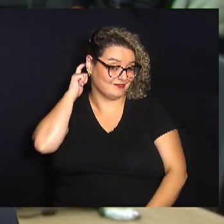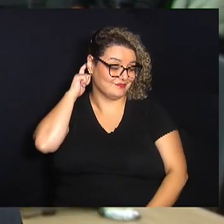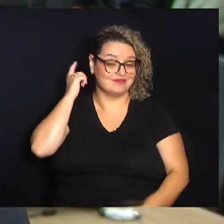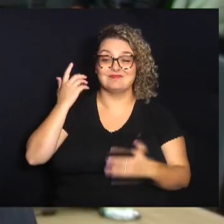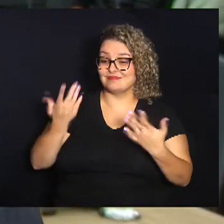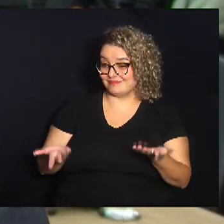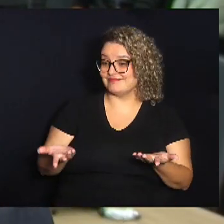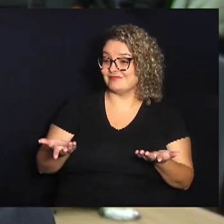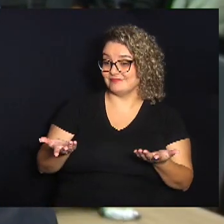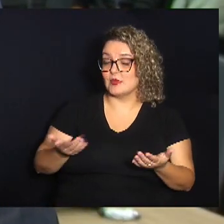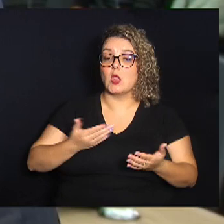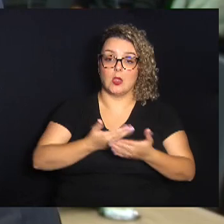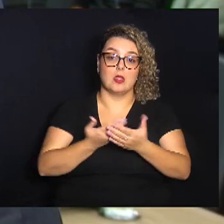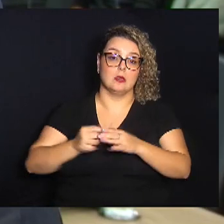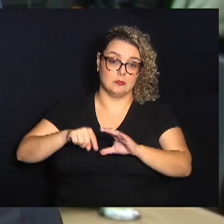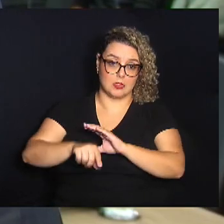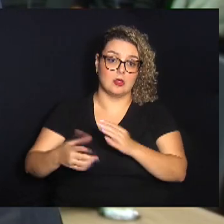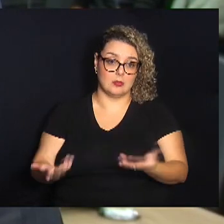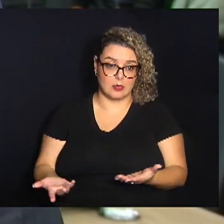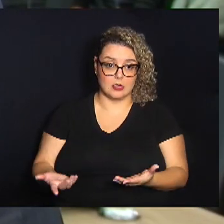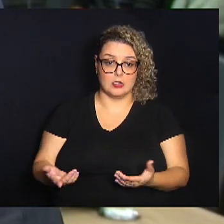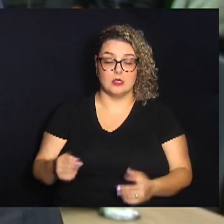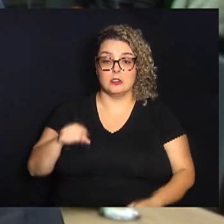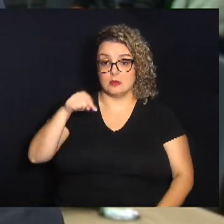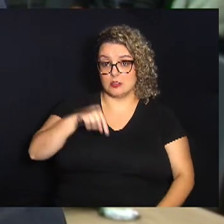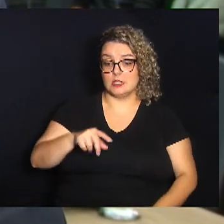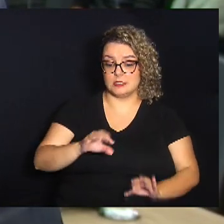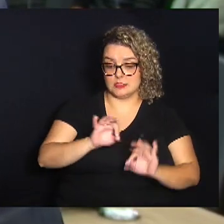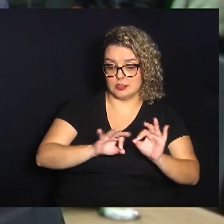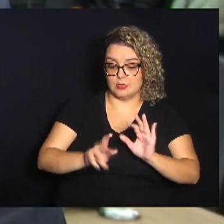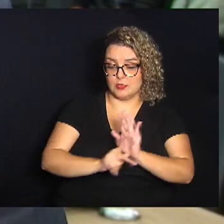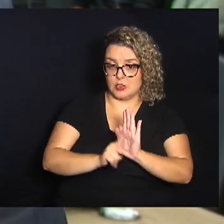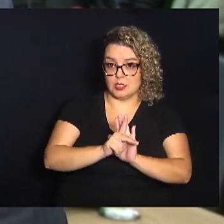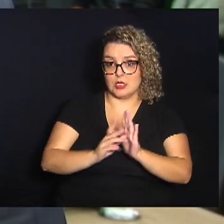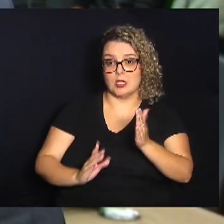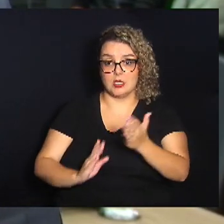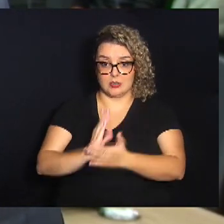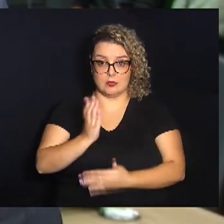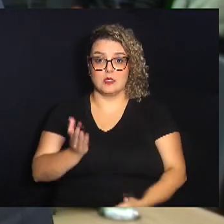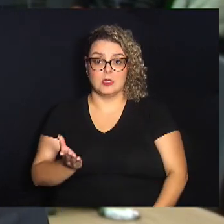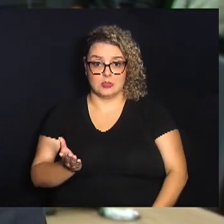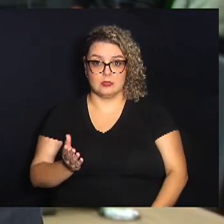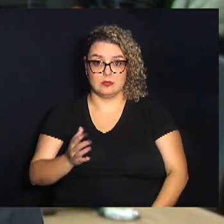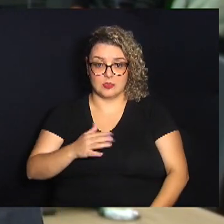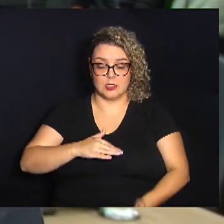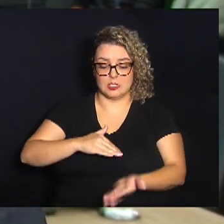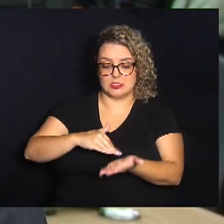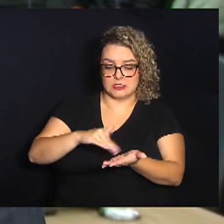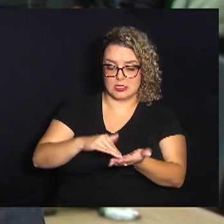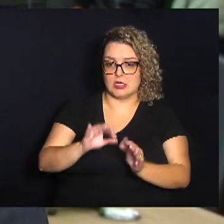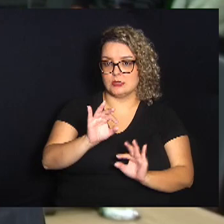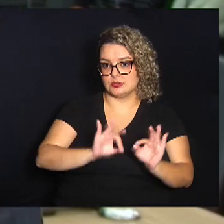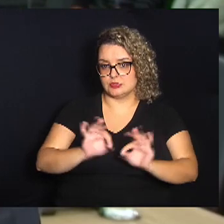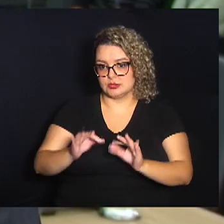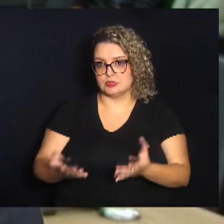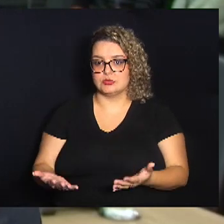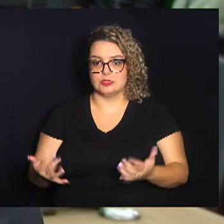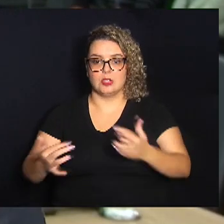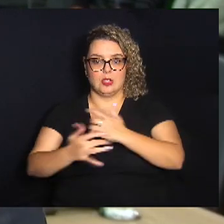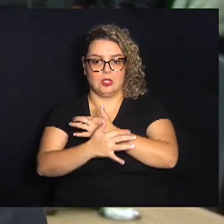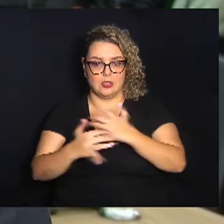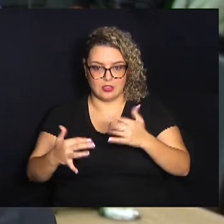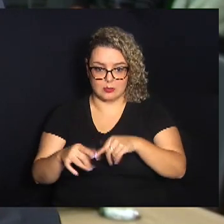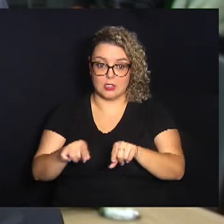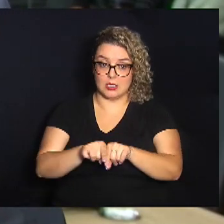está avançado e acredito que esse projeto seja aprovado por parte da Secretaria de Planejamento, Urbanismo e